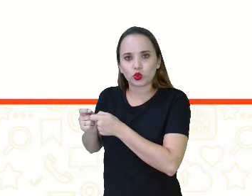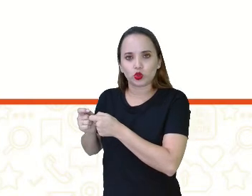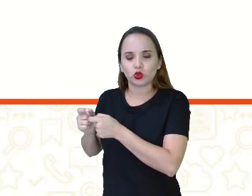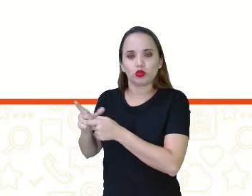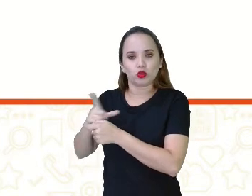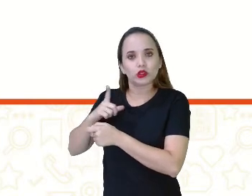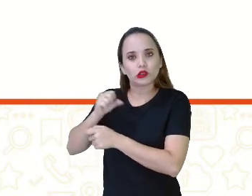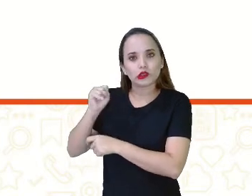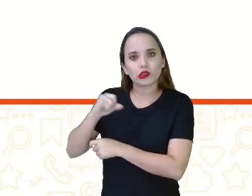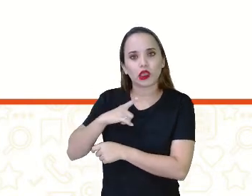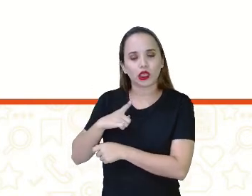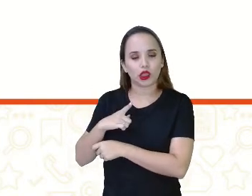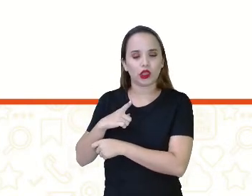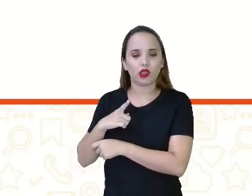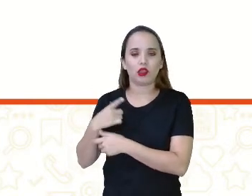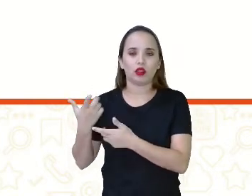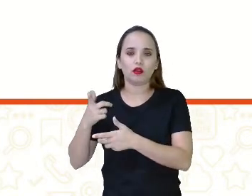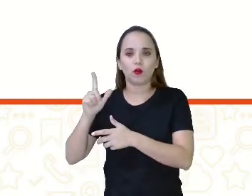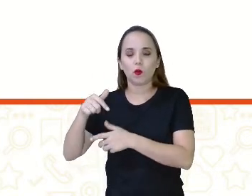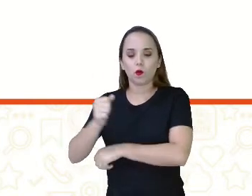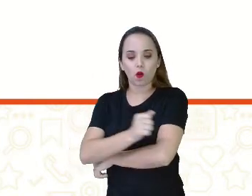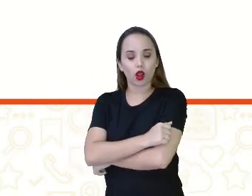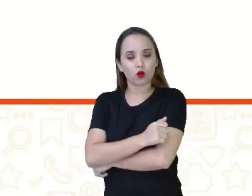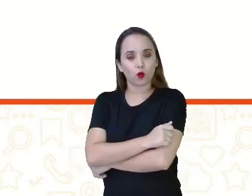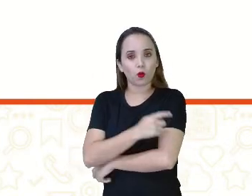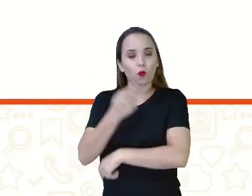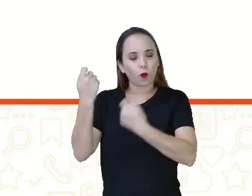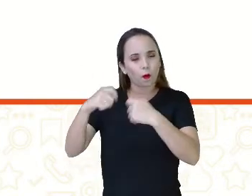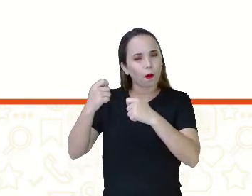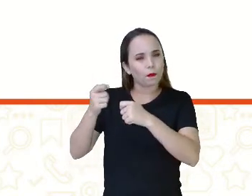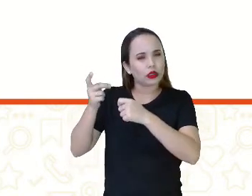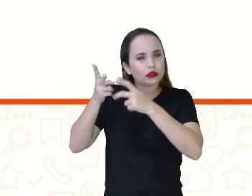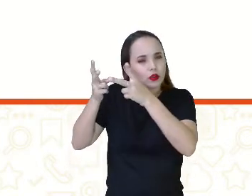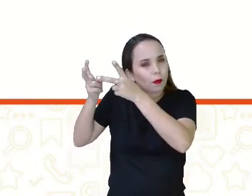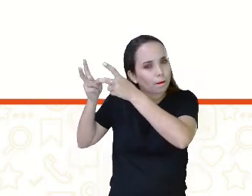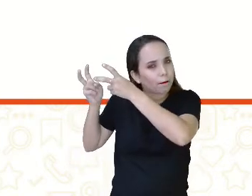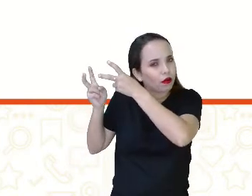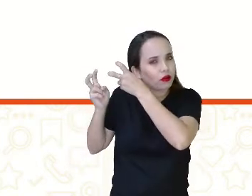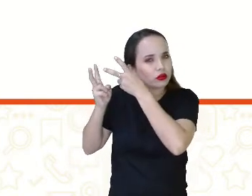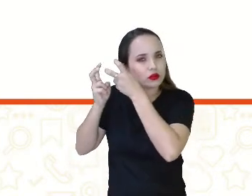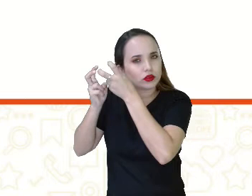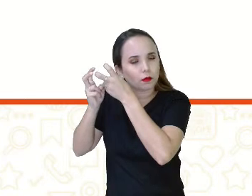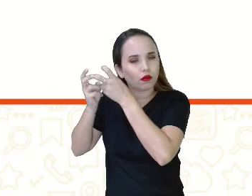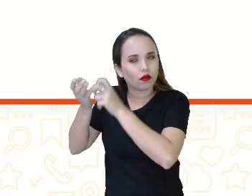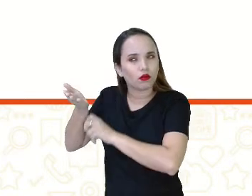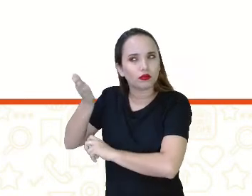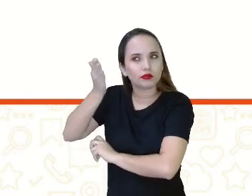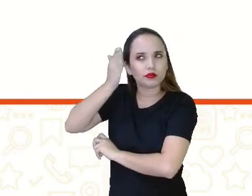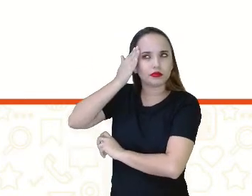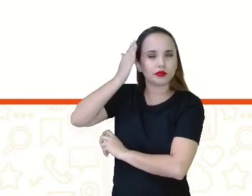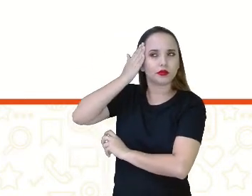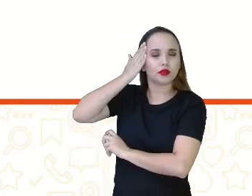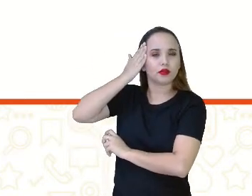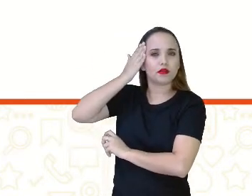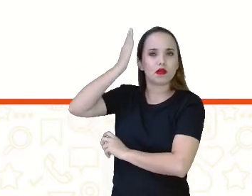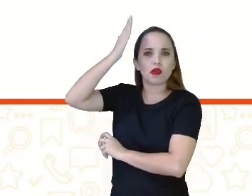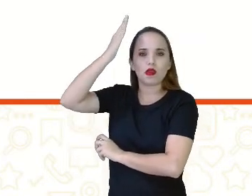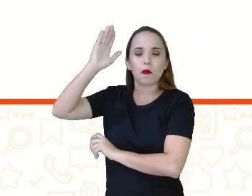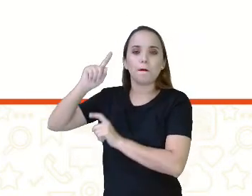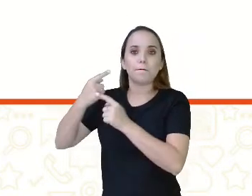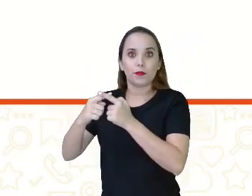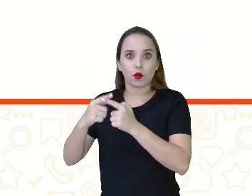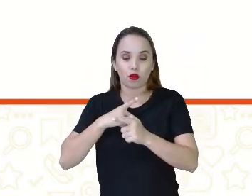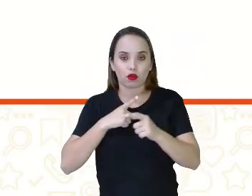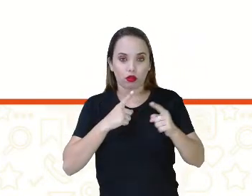importante que o estudante, ele identifique, perceba esse som, porque aquilo dali, os tipos de